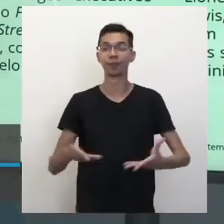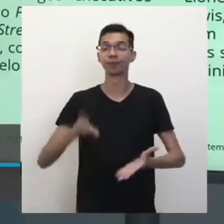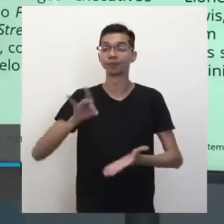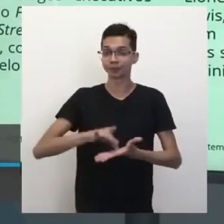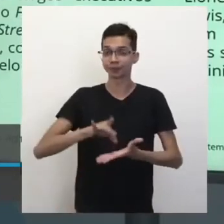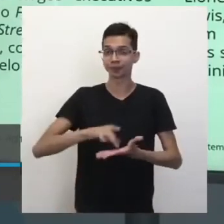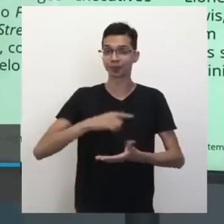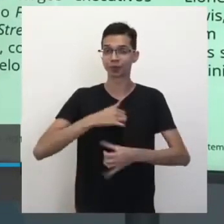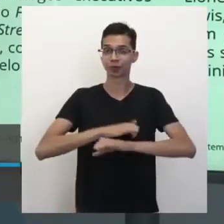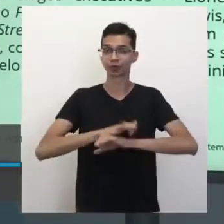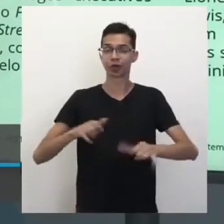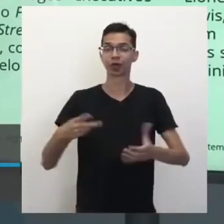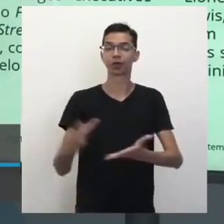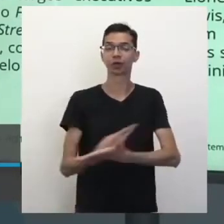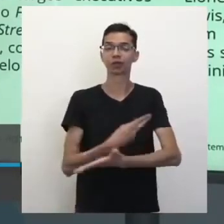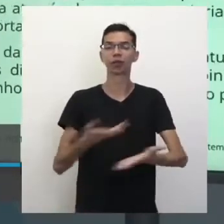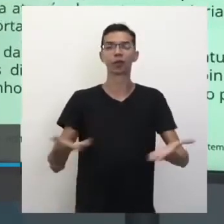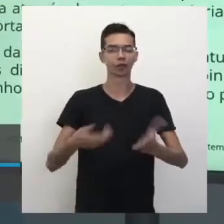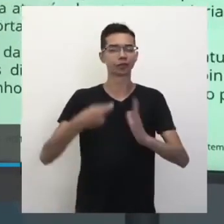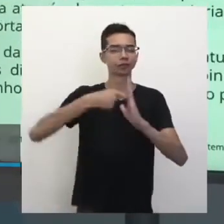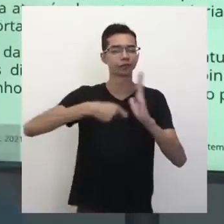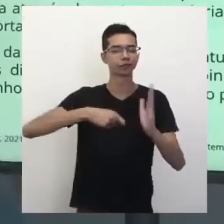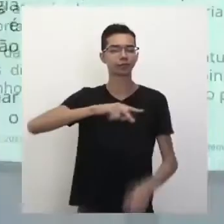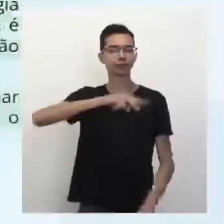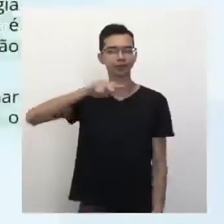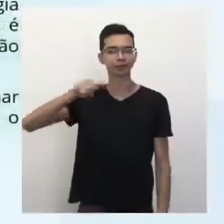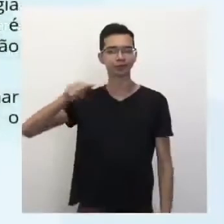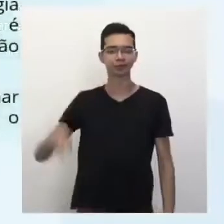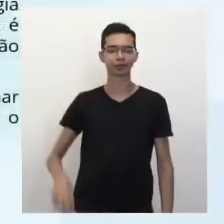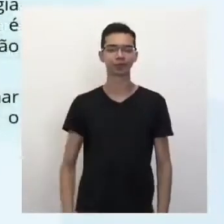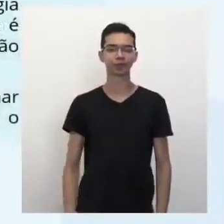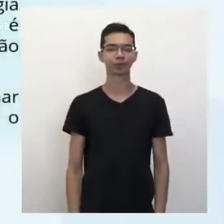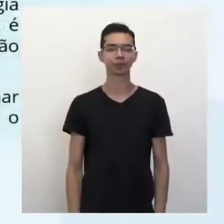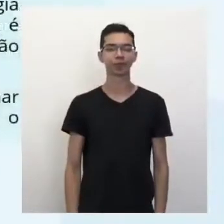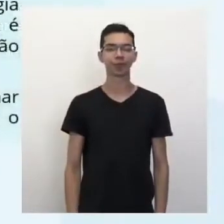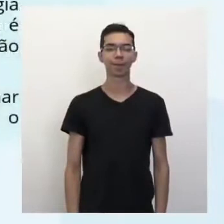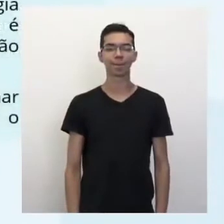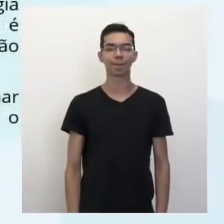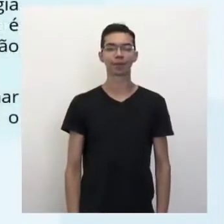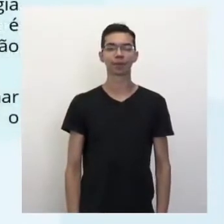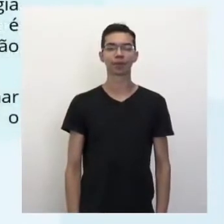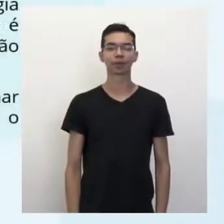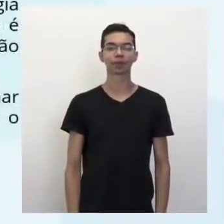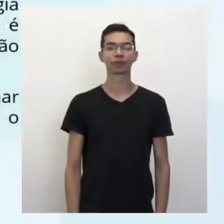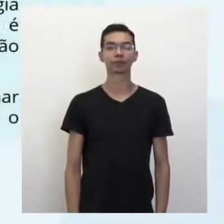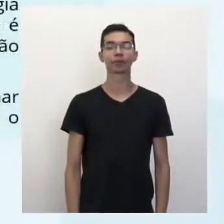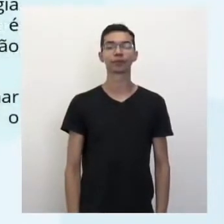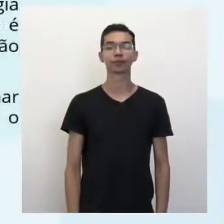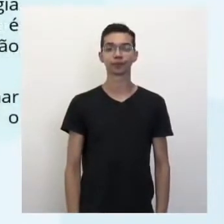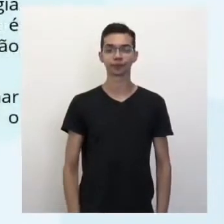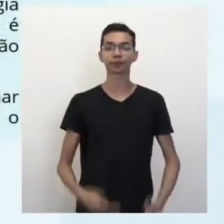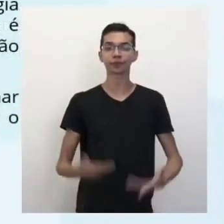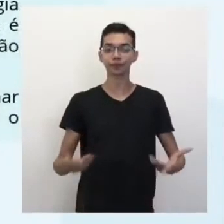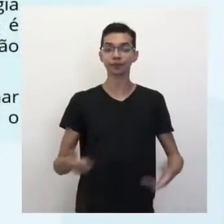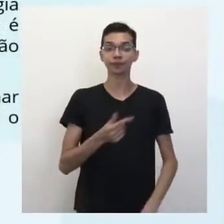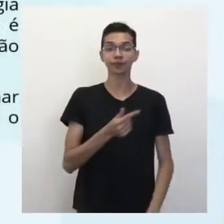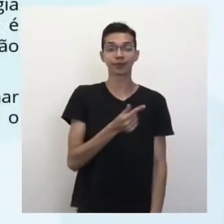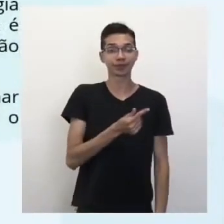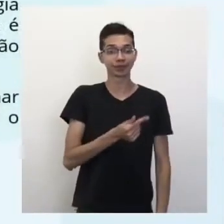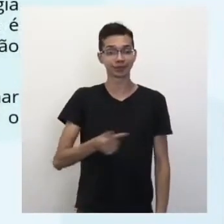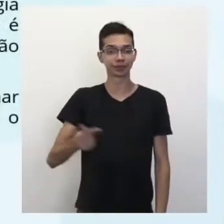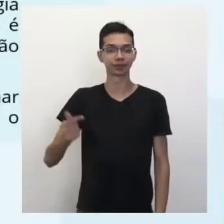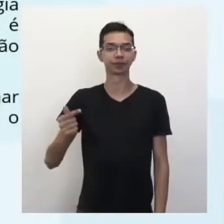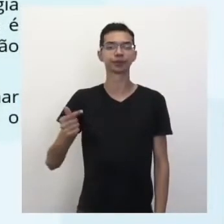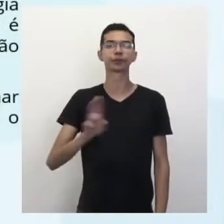aconteceu e ler o restante do texto. Vamos lá, na tela para vocês e eu vou continuar a leitura. Na coluna desta semana, Lins